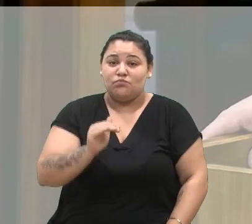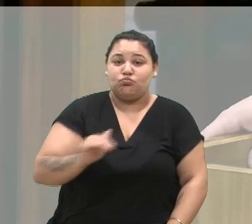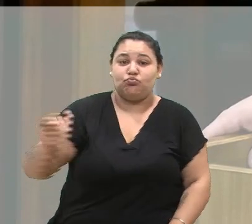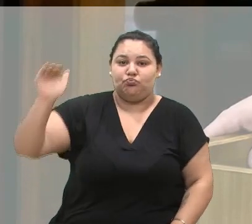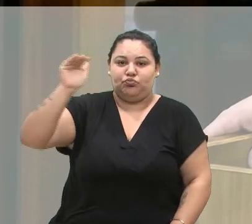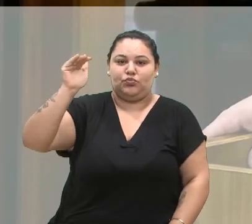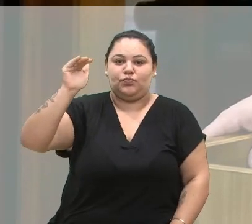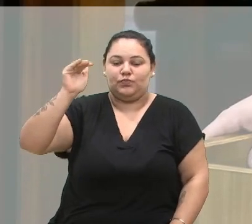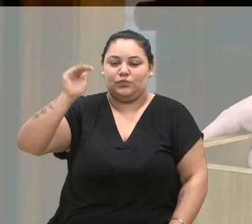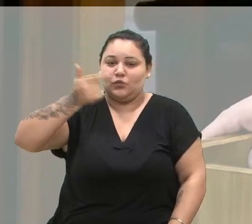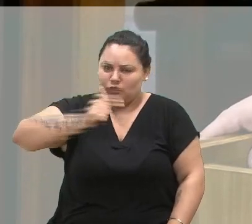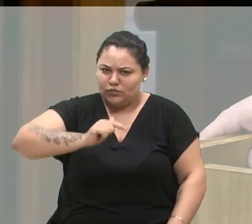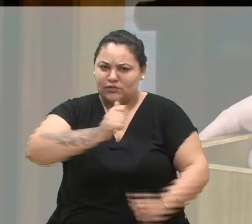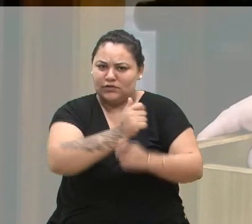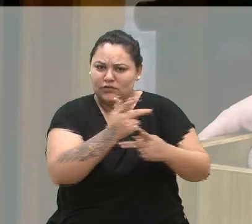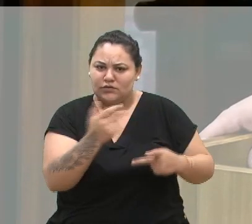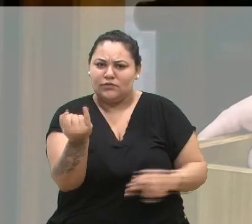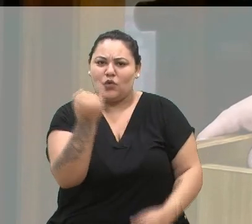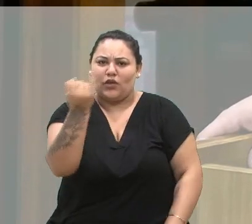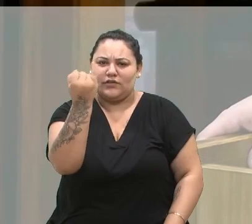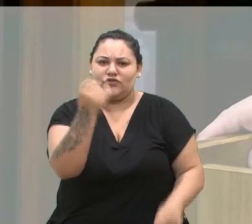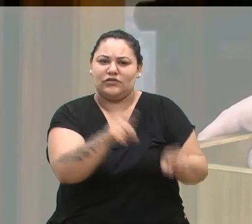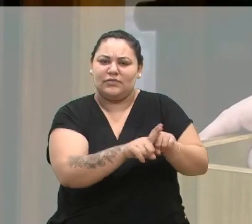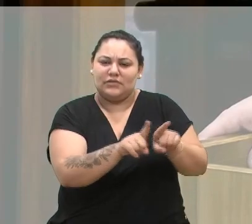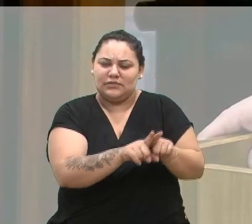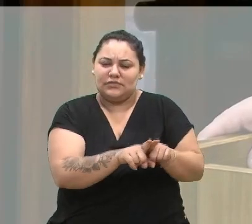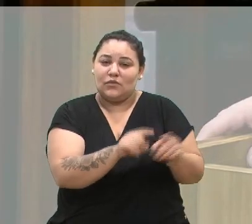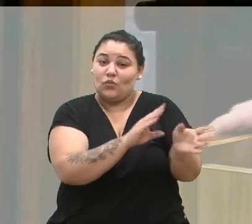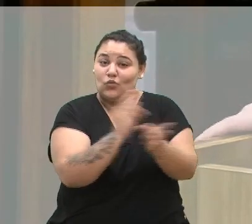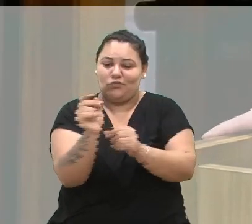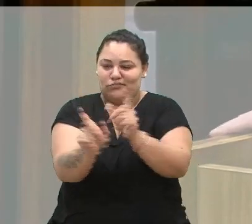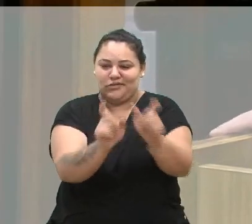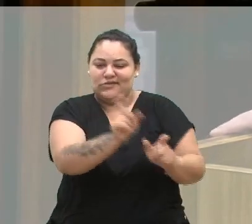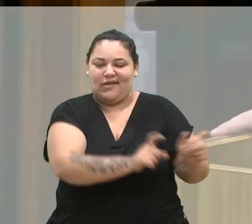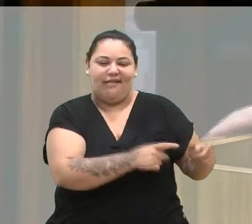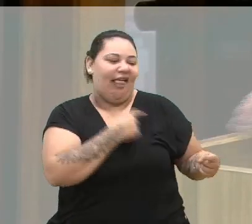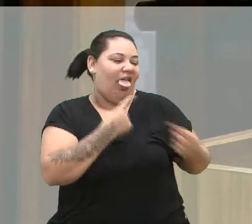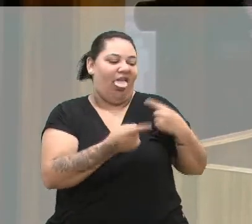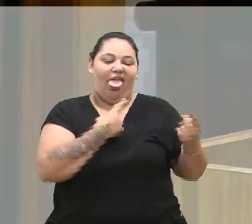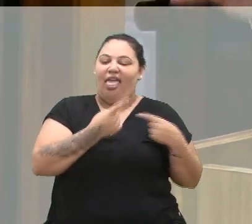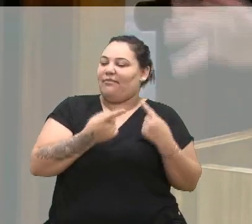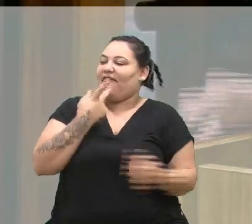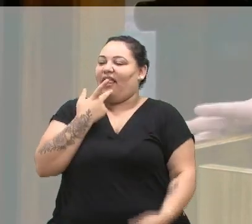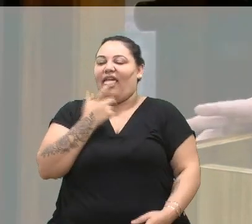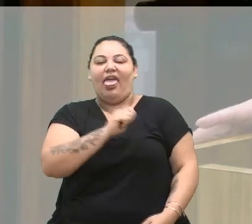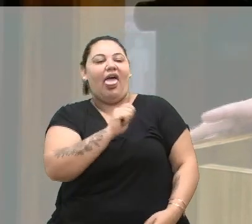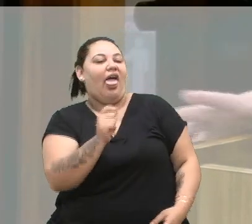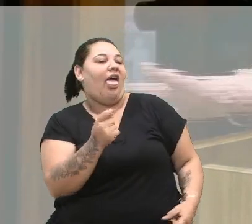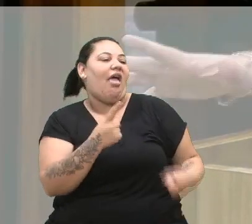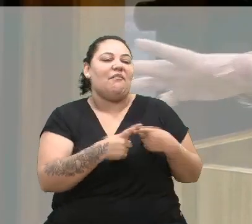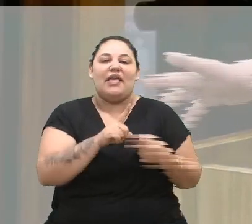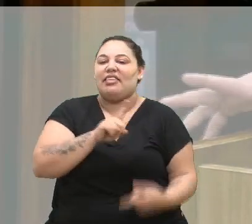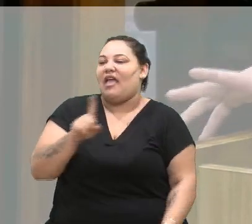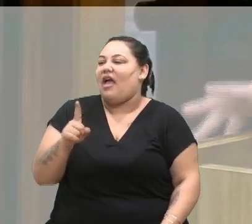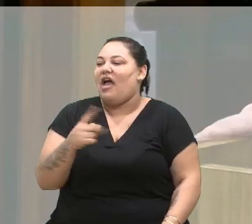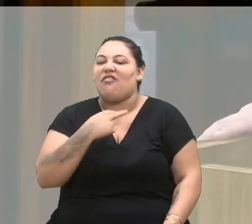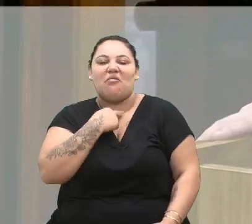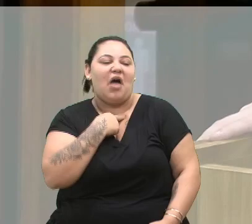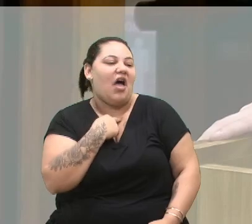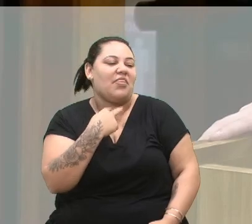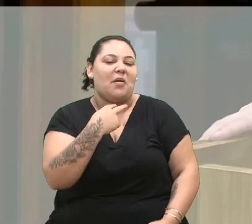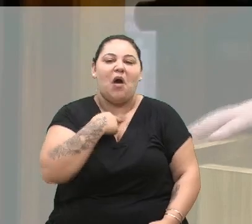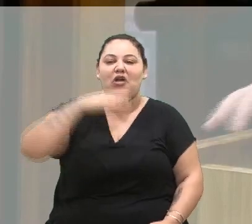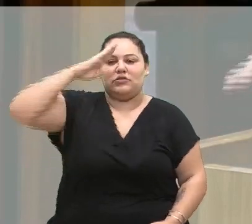Outra coisa que é muito importante, que muitas pessoas reclamam e dizem, porque não pode ser